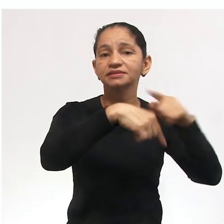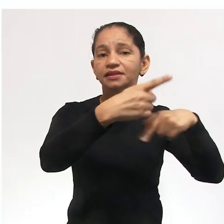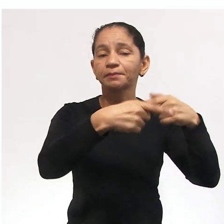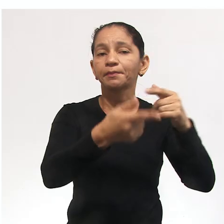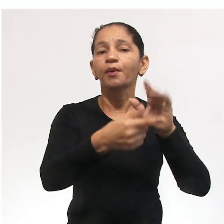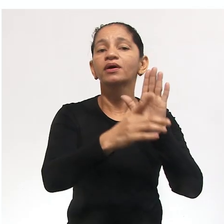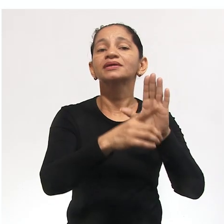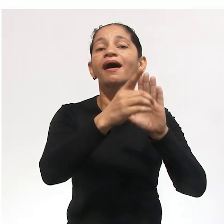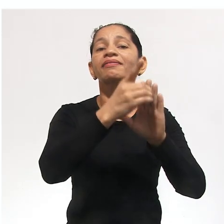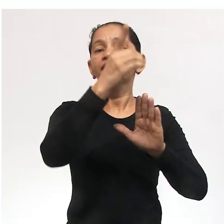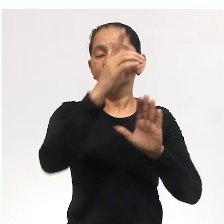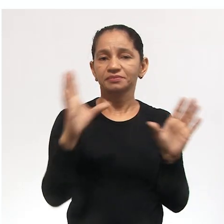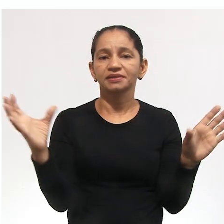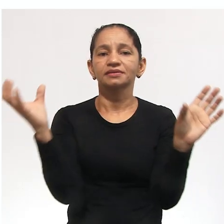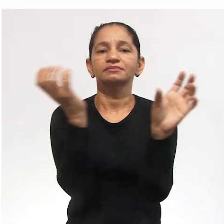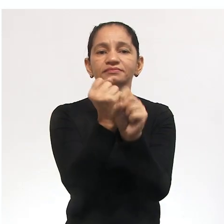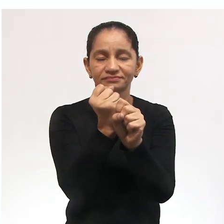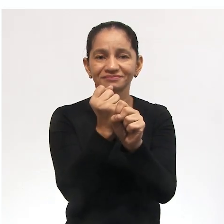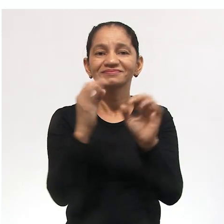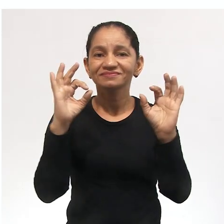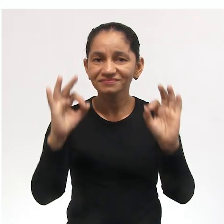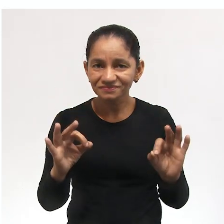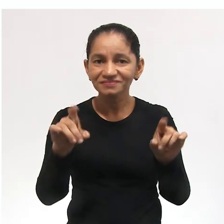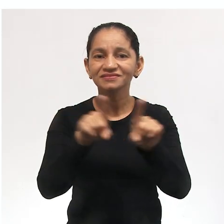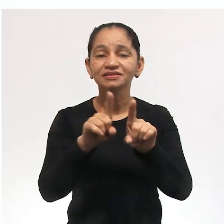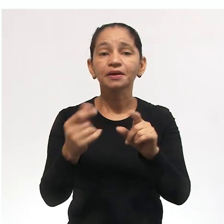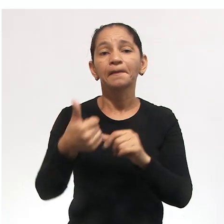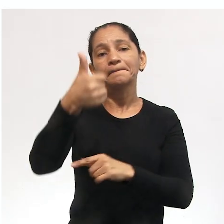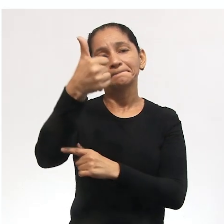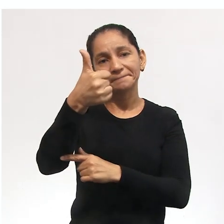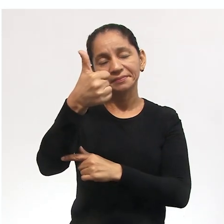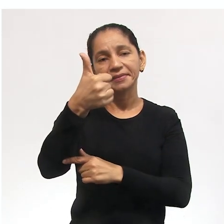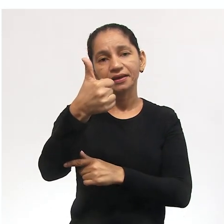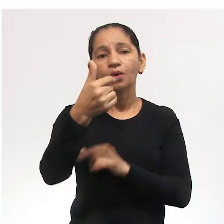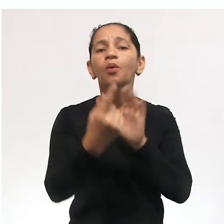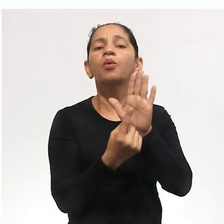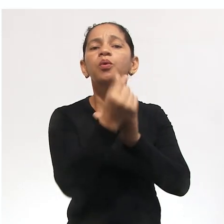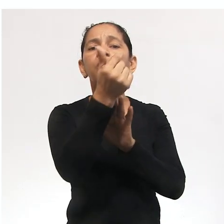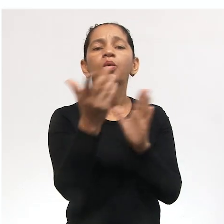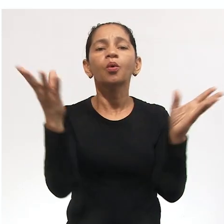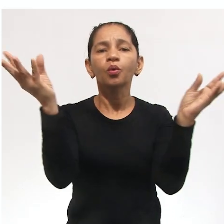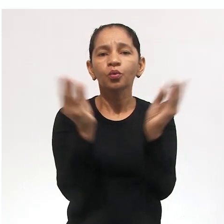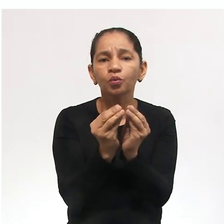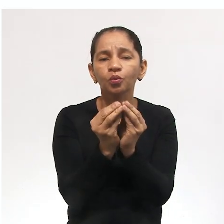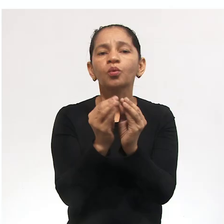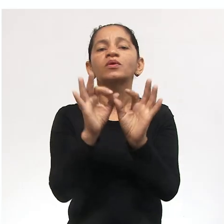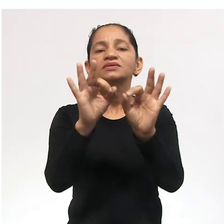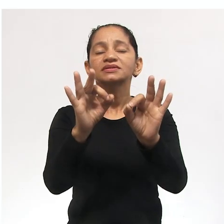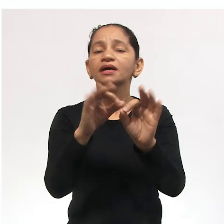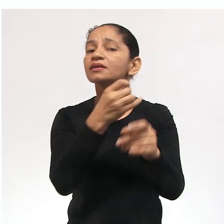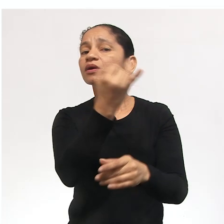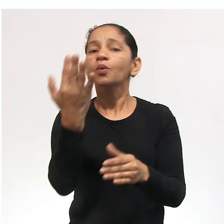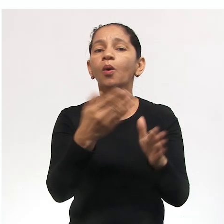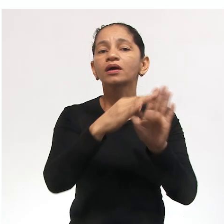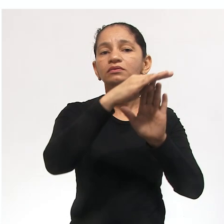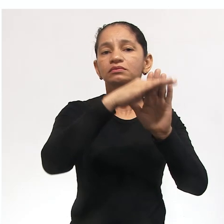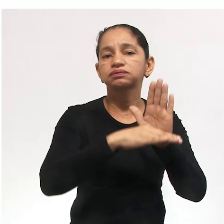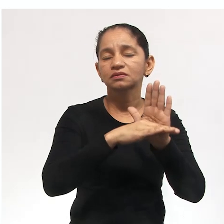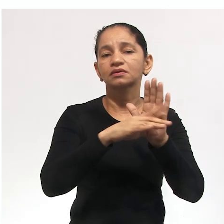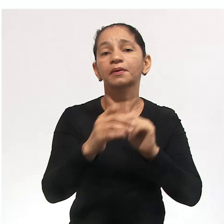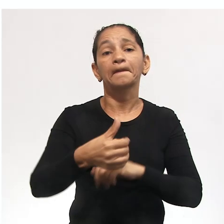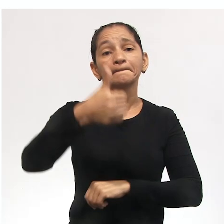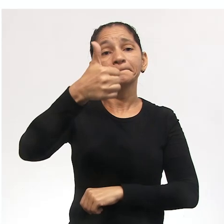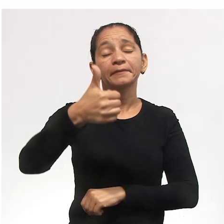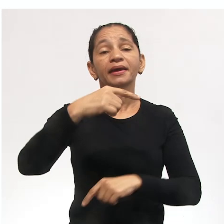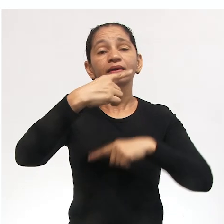vai informar o faturamento, quanto que a gente vendeu, e depois a gente vai falar da baixa do estoque, a gente vai trabalhar o custo, tá certo?